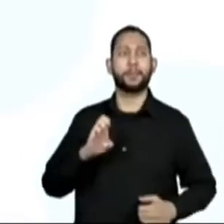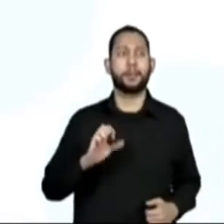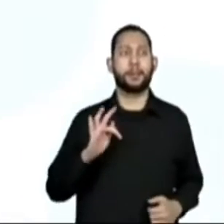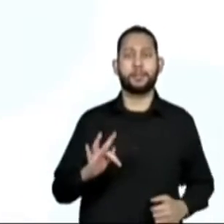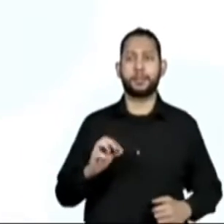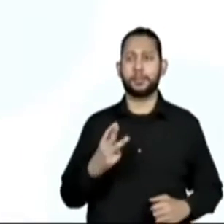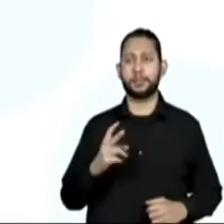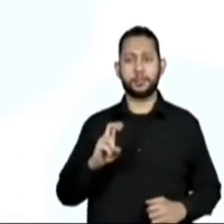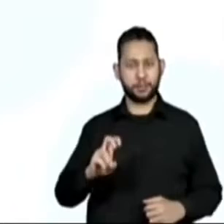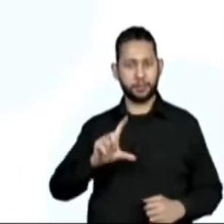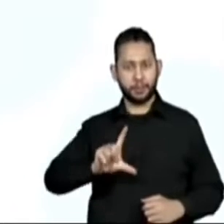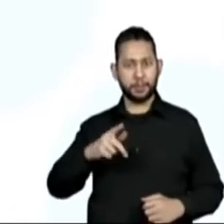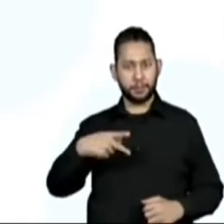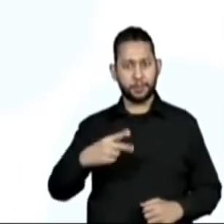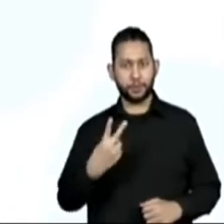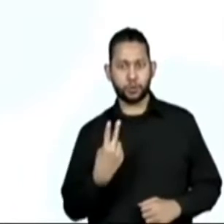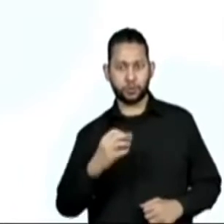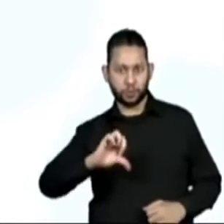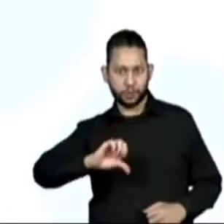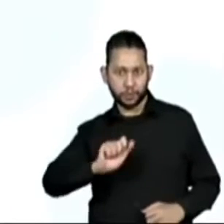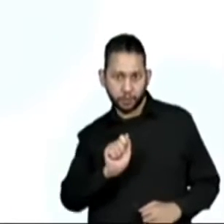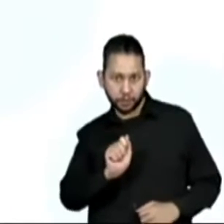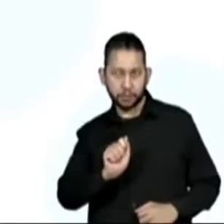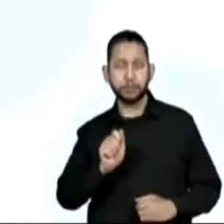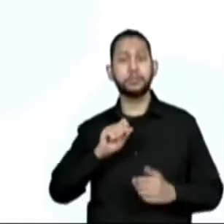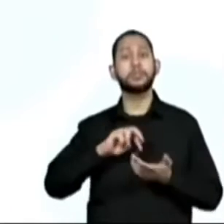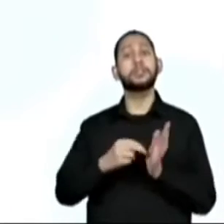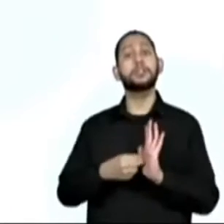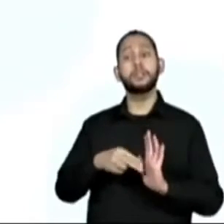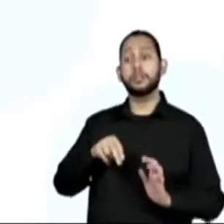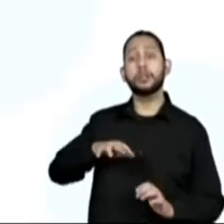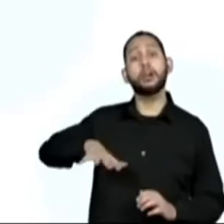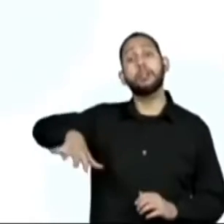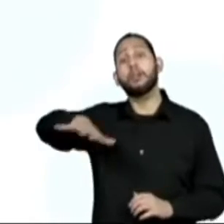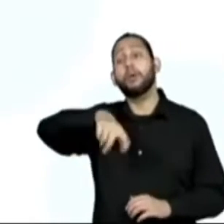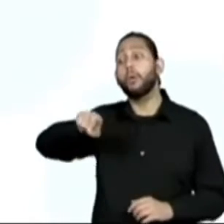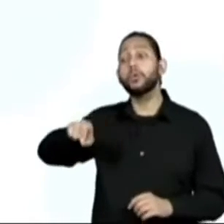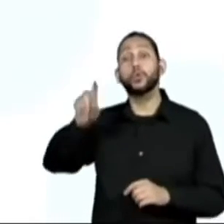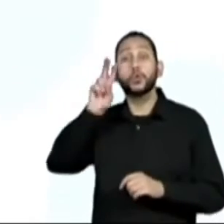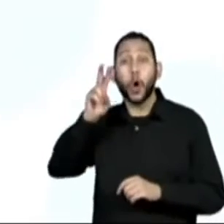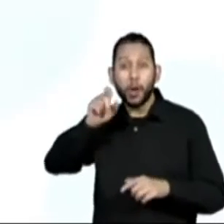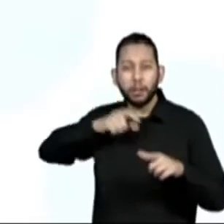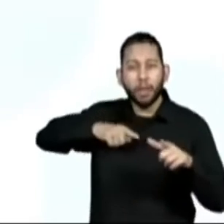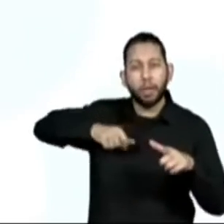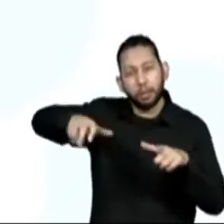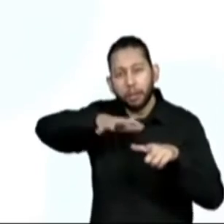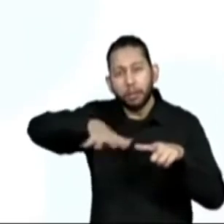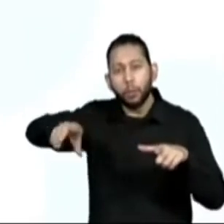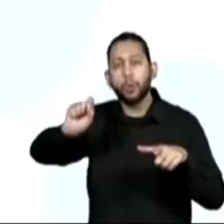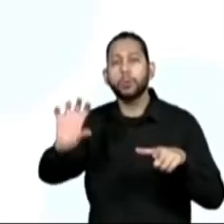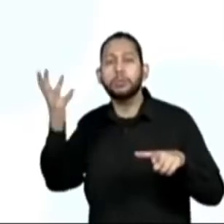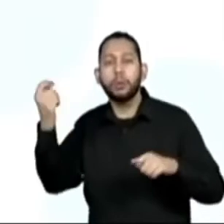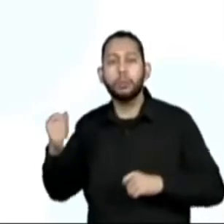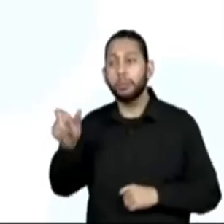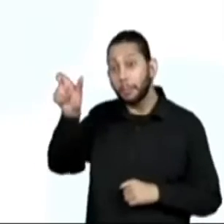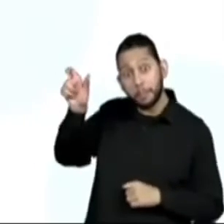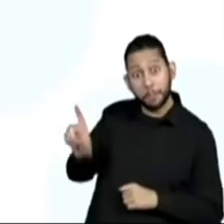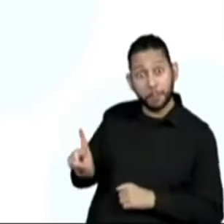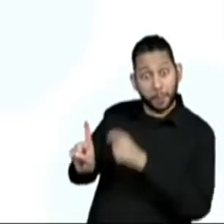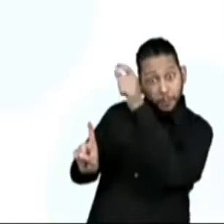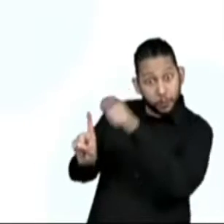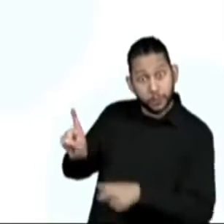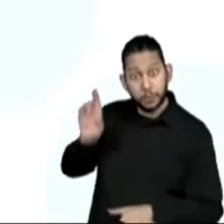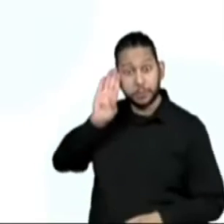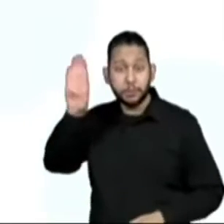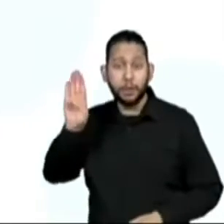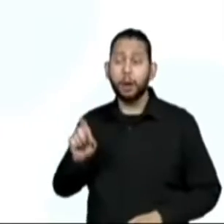F35, LP 29A. Identificar cenário, personagem central, conflito gerador, resolução e